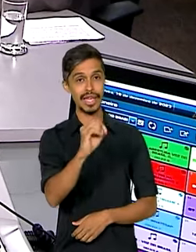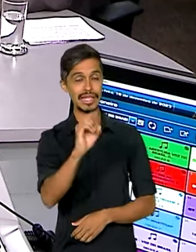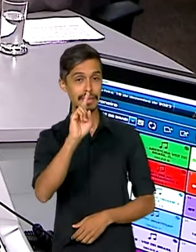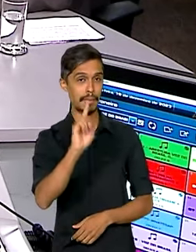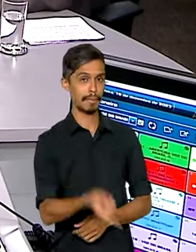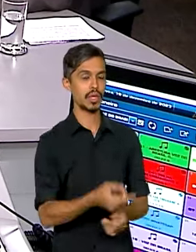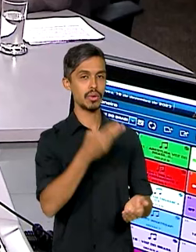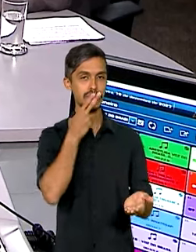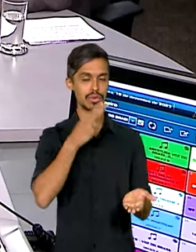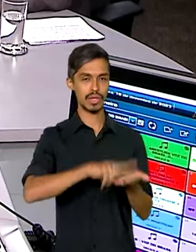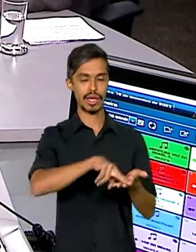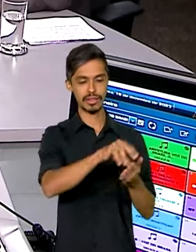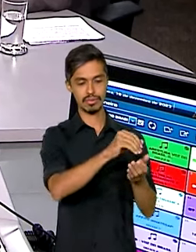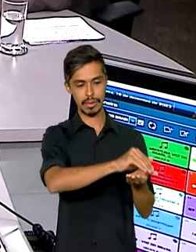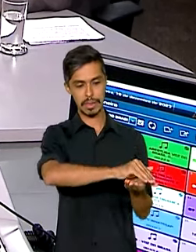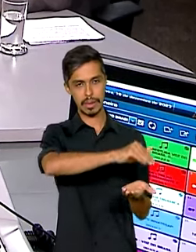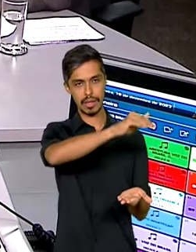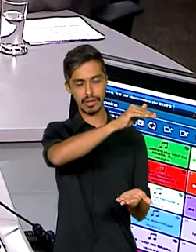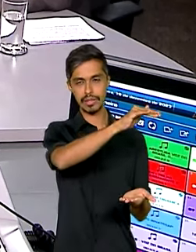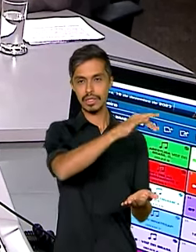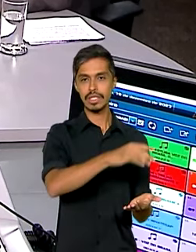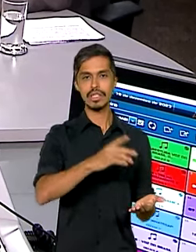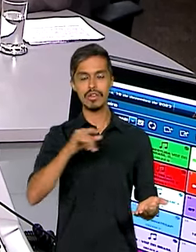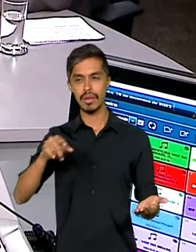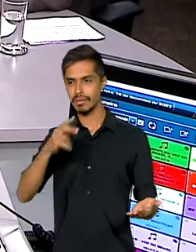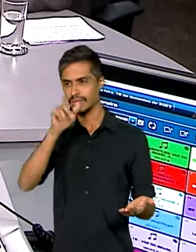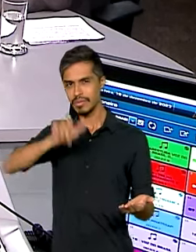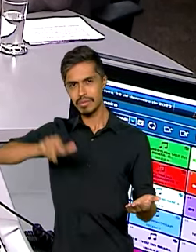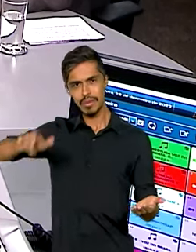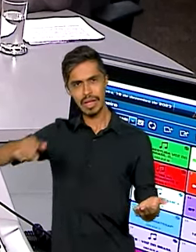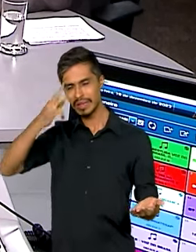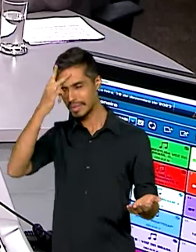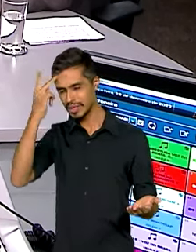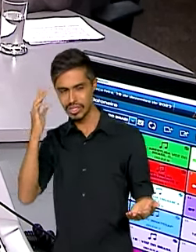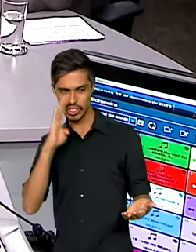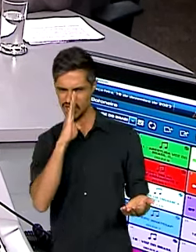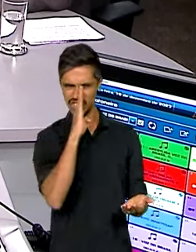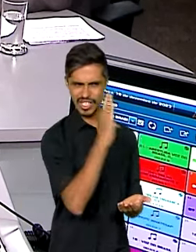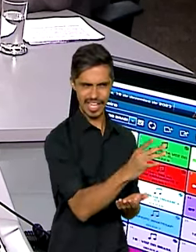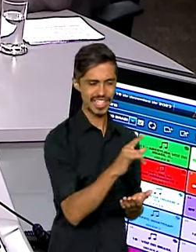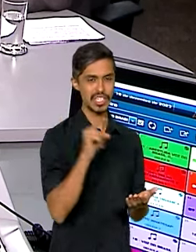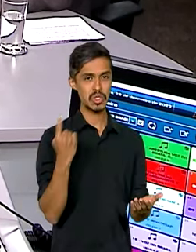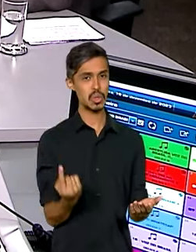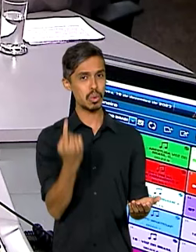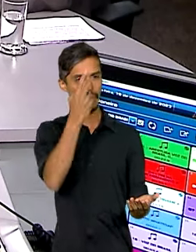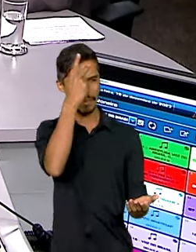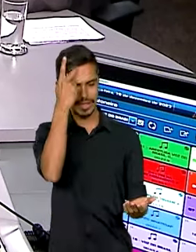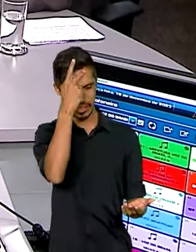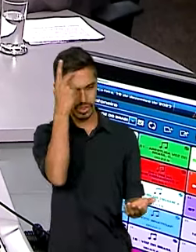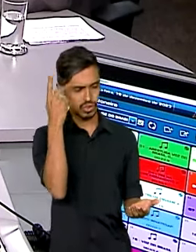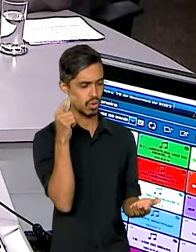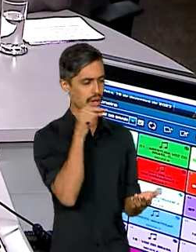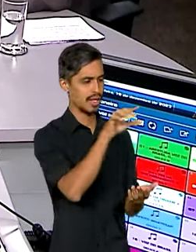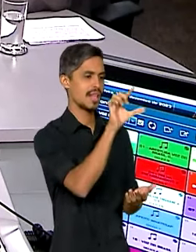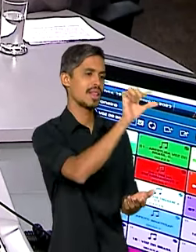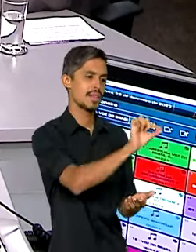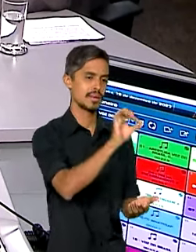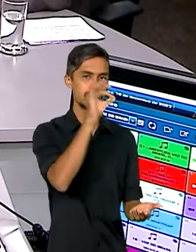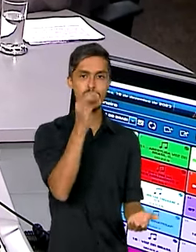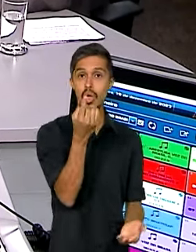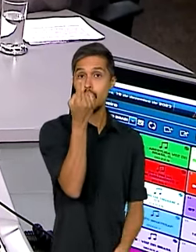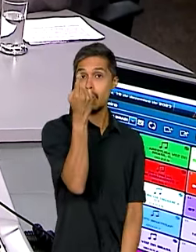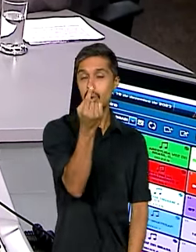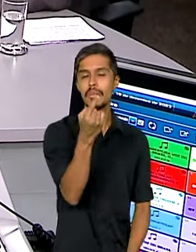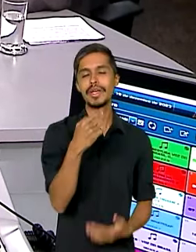os brasileiros e brasileiras foram diretamente na agência e alguém adotou essa cartinha e garantiu que o presidente